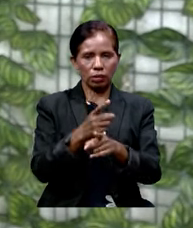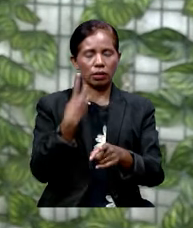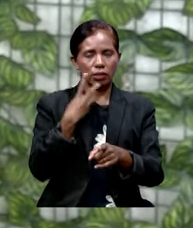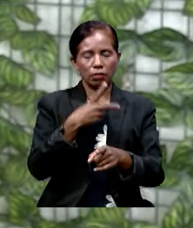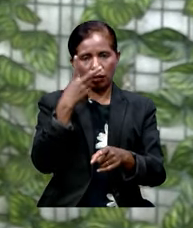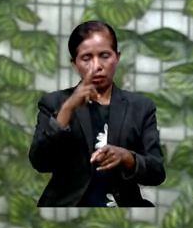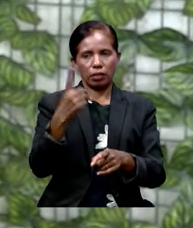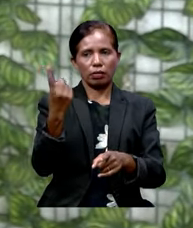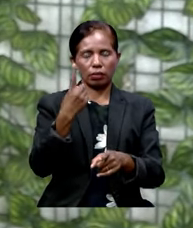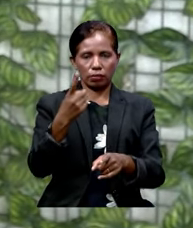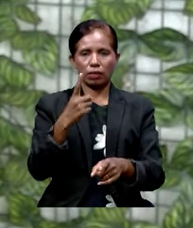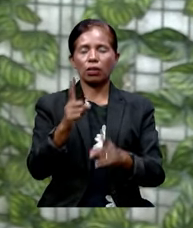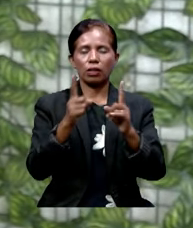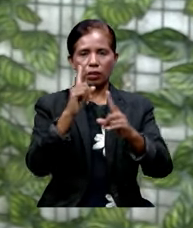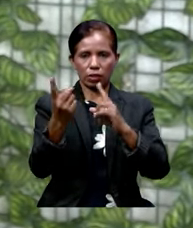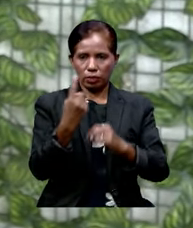acompanha na parte, questiona na parte,